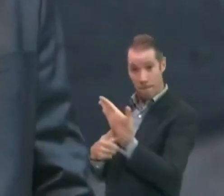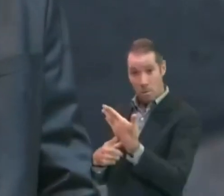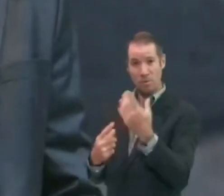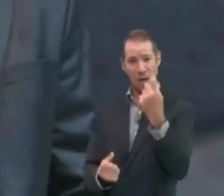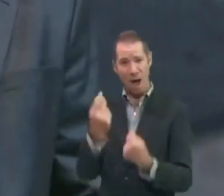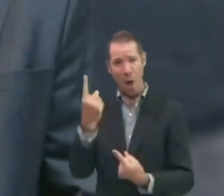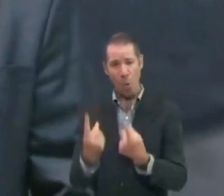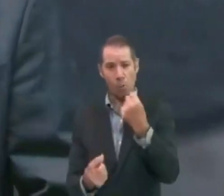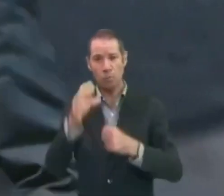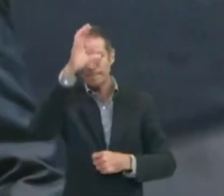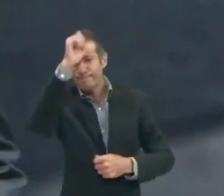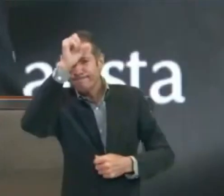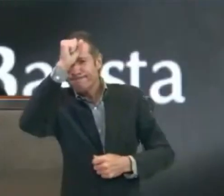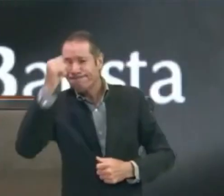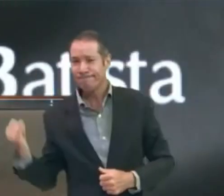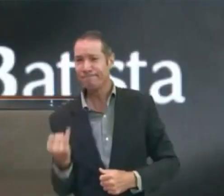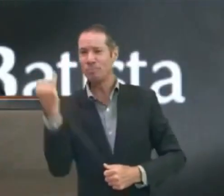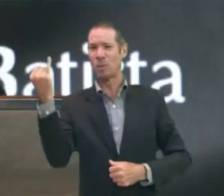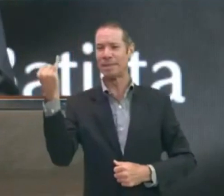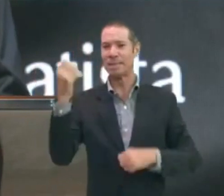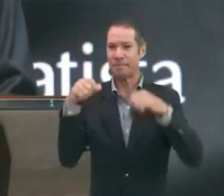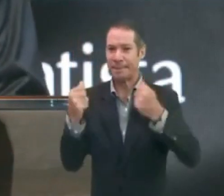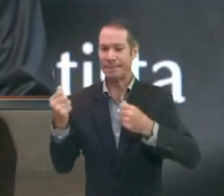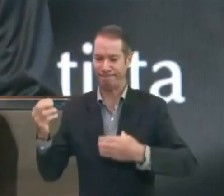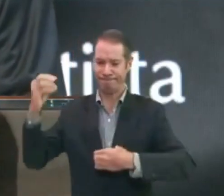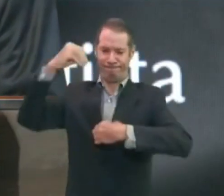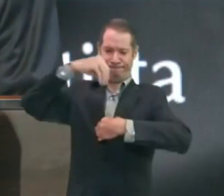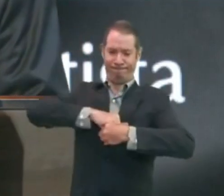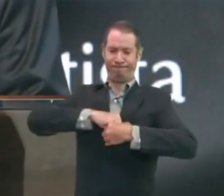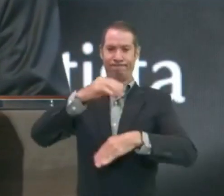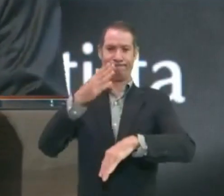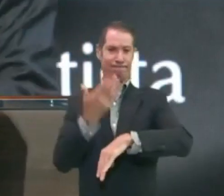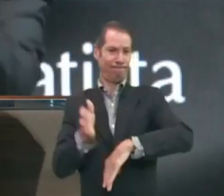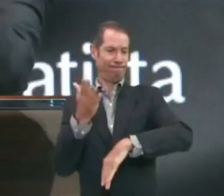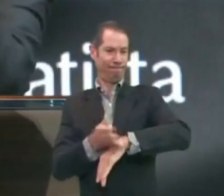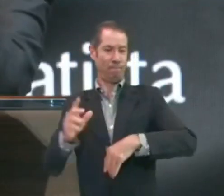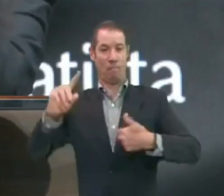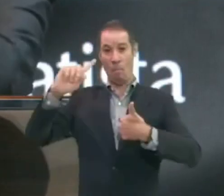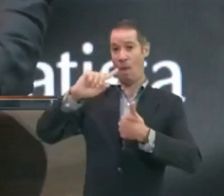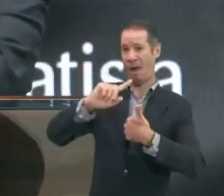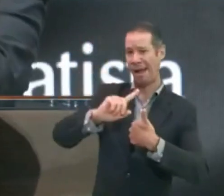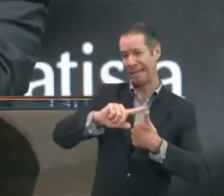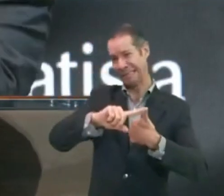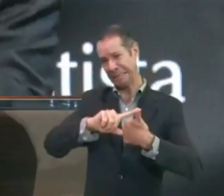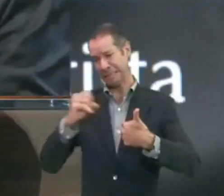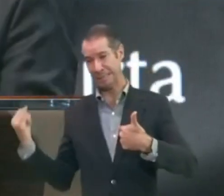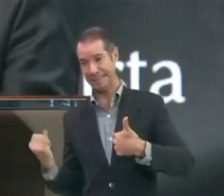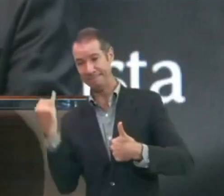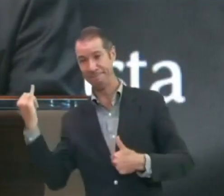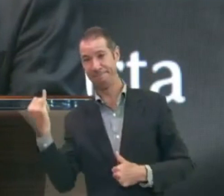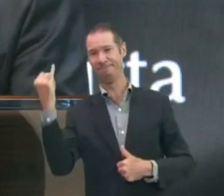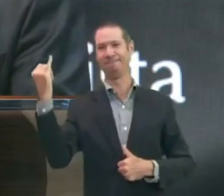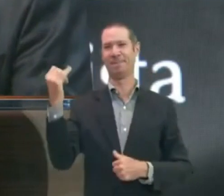algumas lições importantes que a gente tem que interiorizar para a nossa vida. A primeira coisa